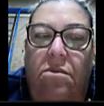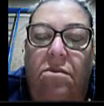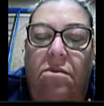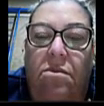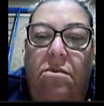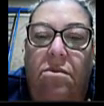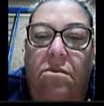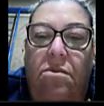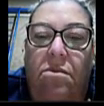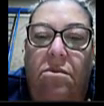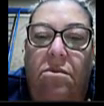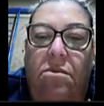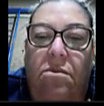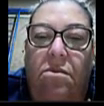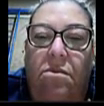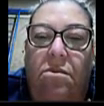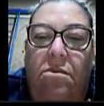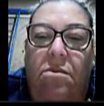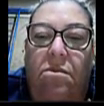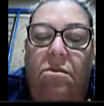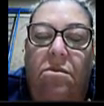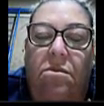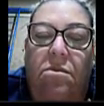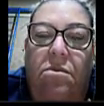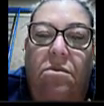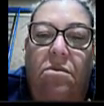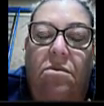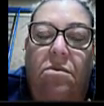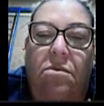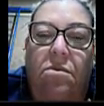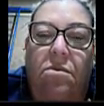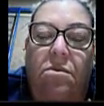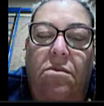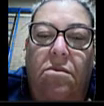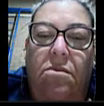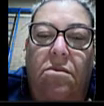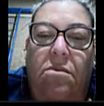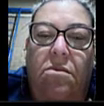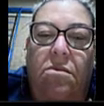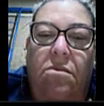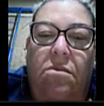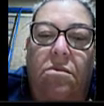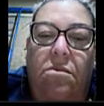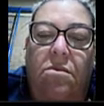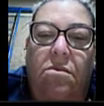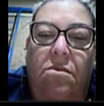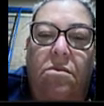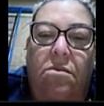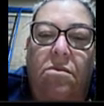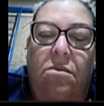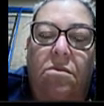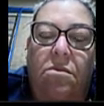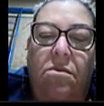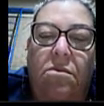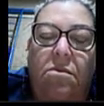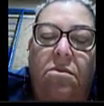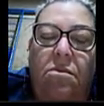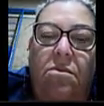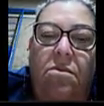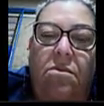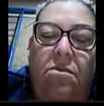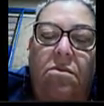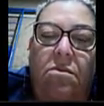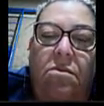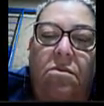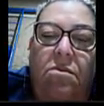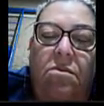preso à dificuldade, limitação. E, muitas vezes, a gente precisa olhar também as potencialidades, até porque é a